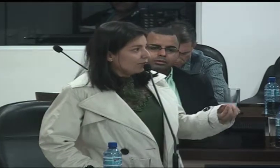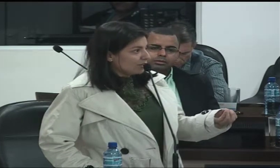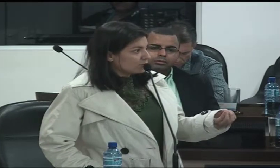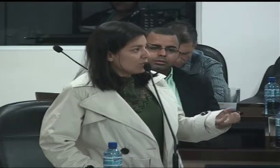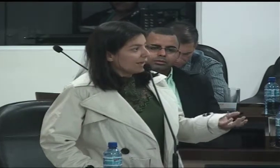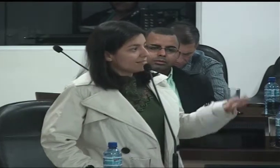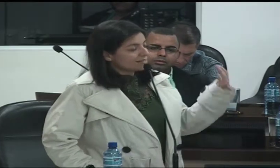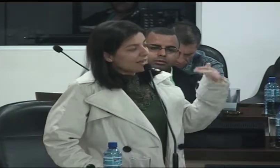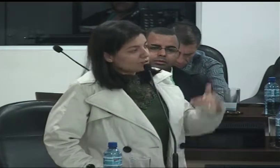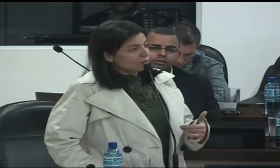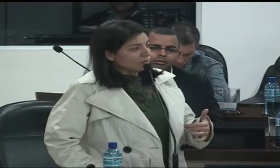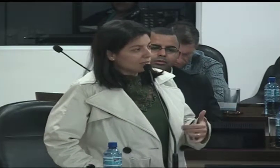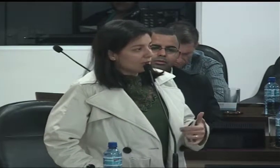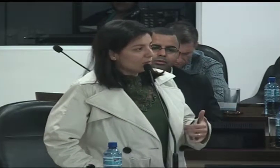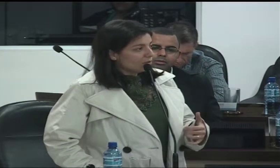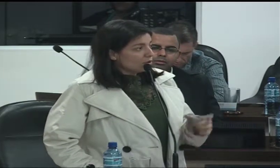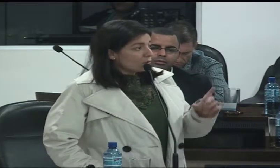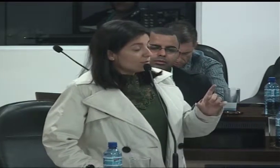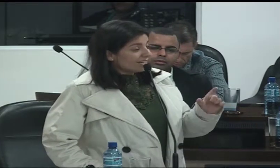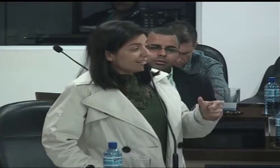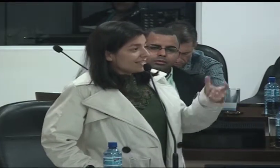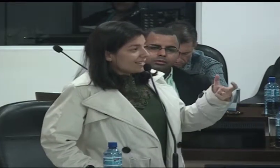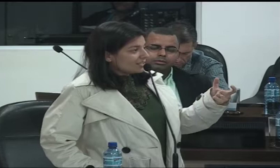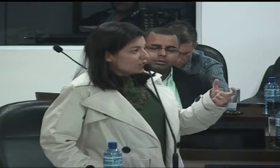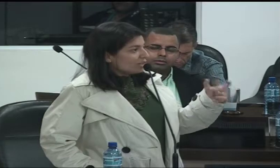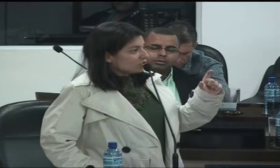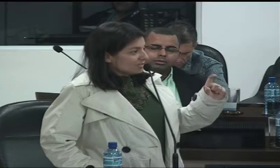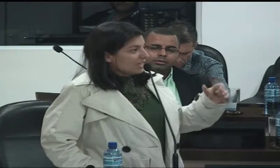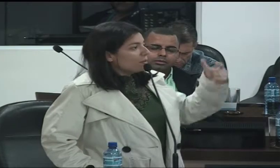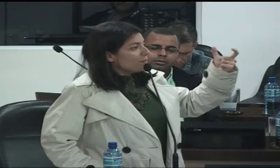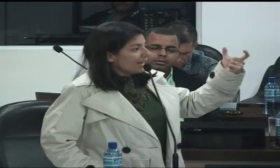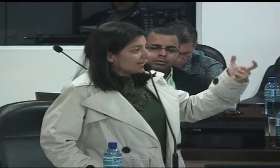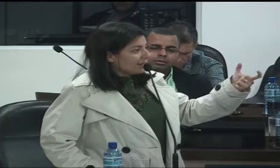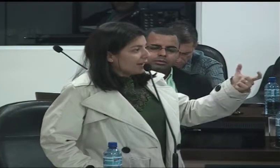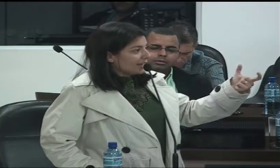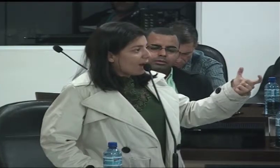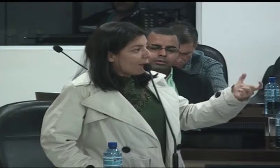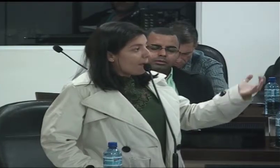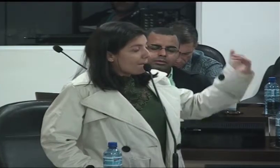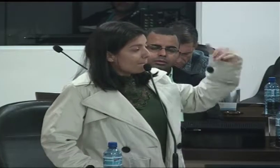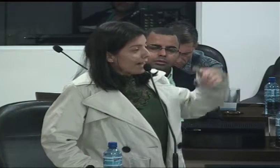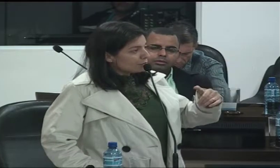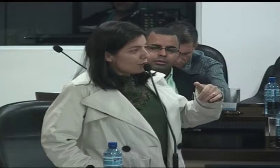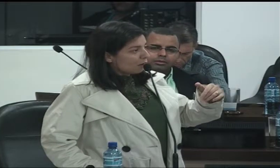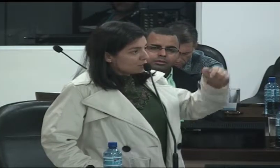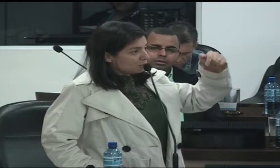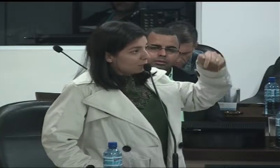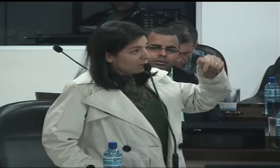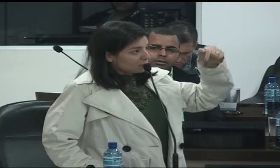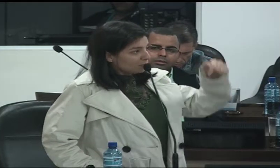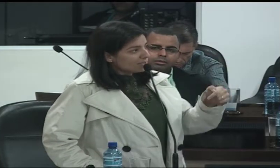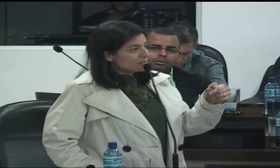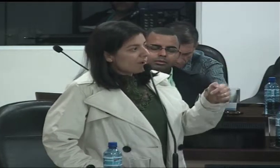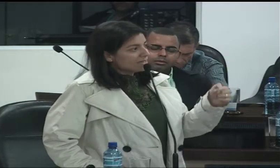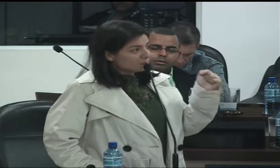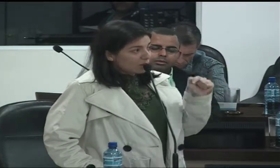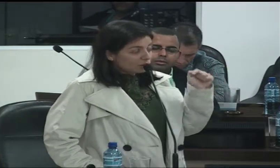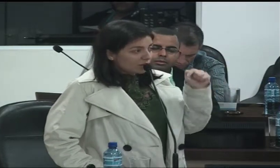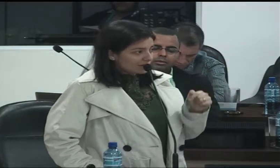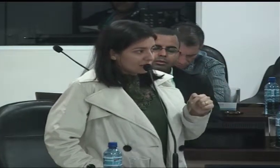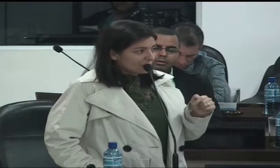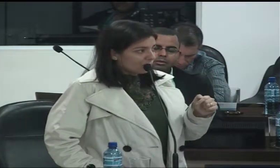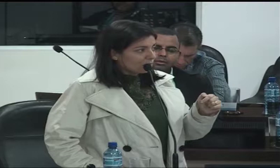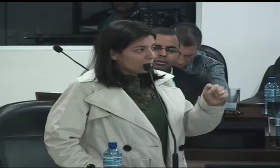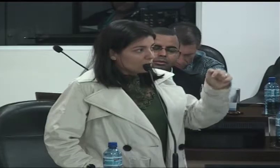tão difícil e ela está em diminuição, conseguir trazer esse dinheiro, que já seria uma obrigação legal, para os cofres públicos municipais, para